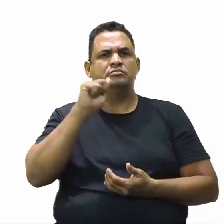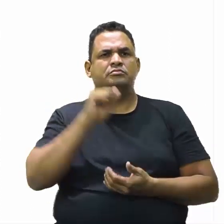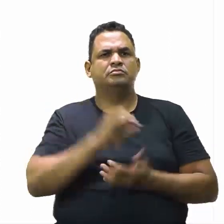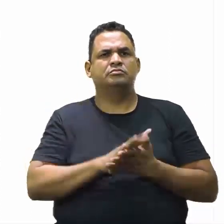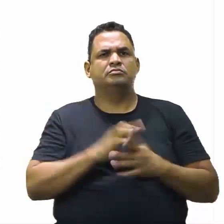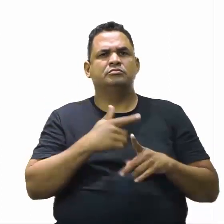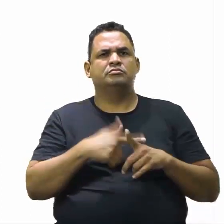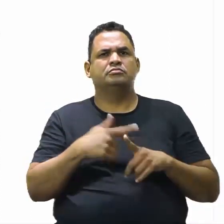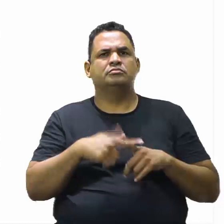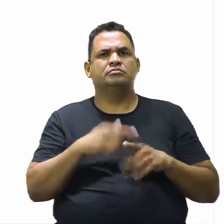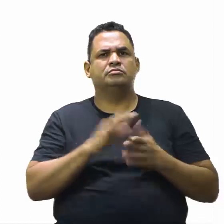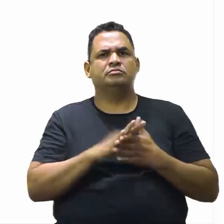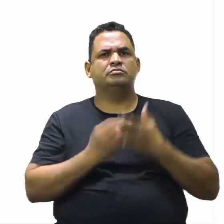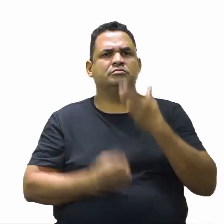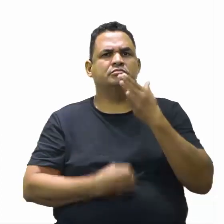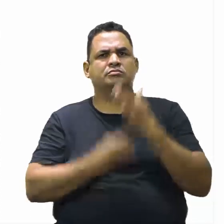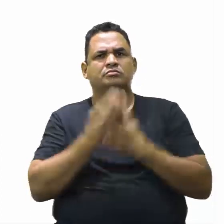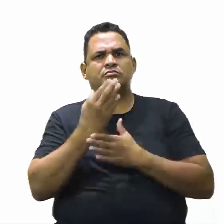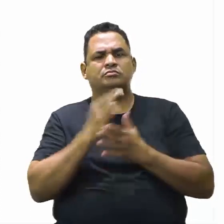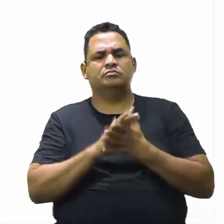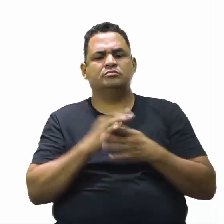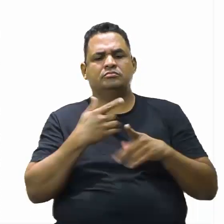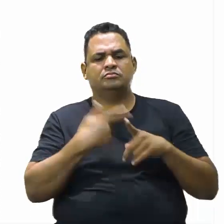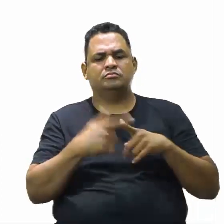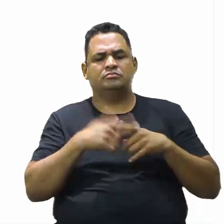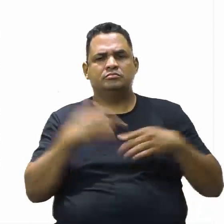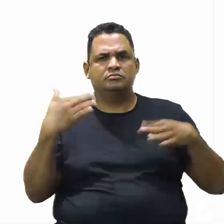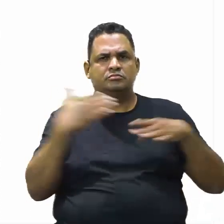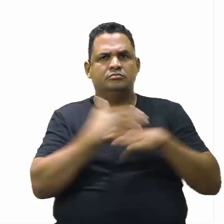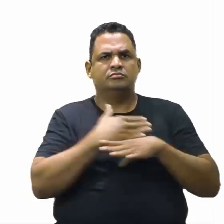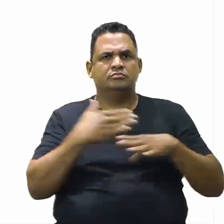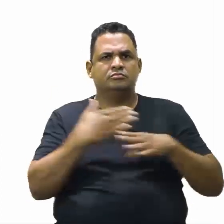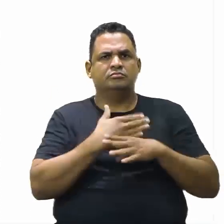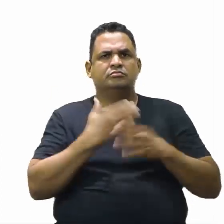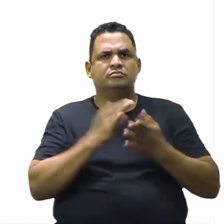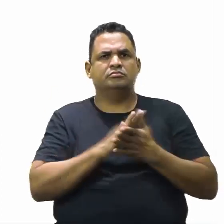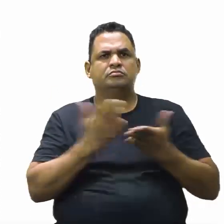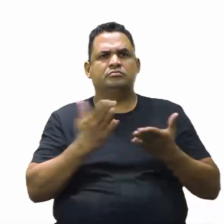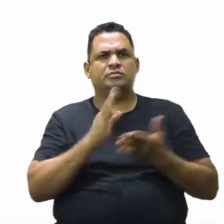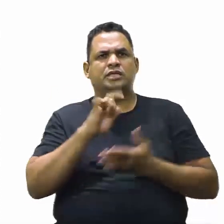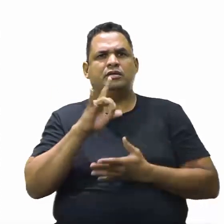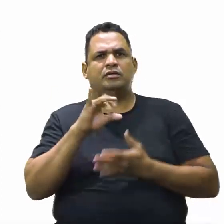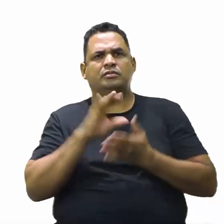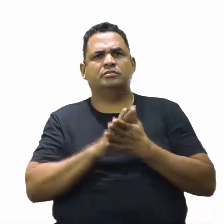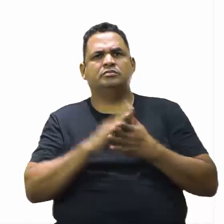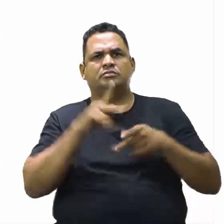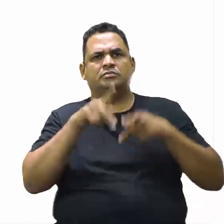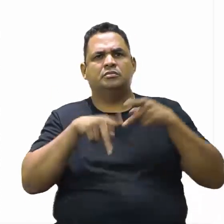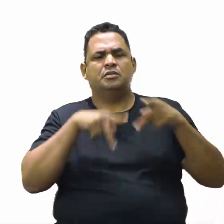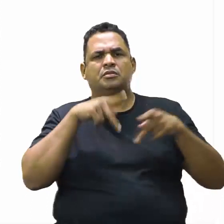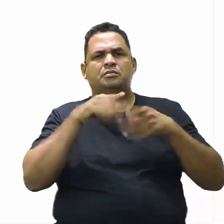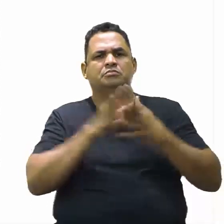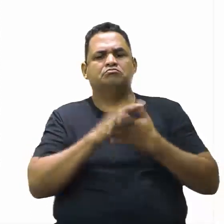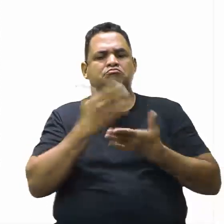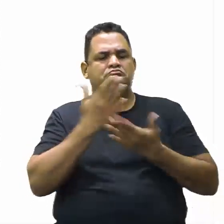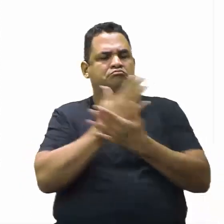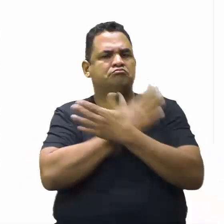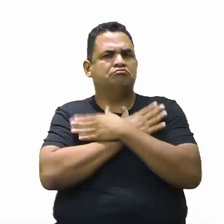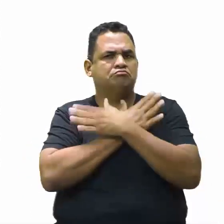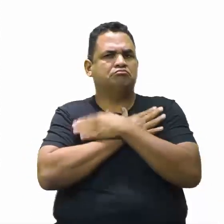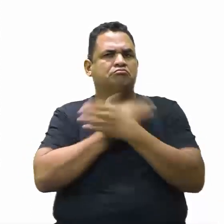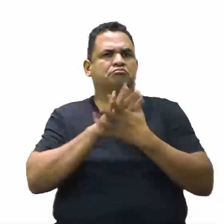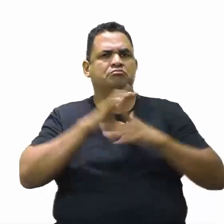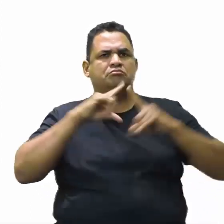os problemas provenientes do caos urbano pelo afluxo da população desempregada de